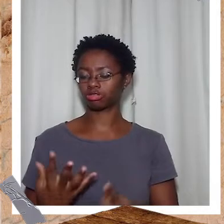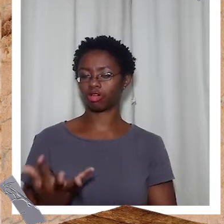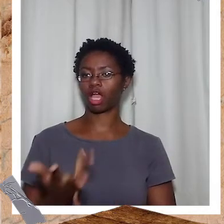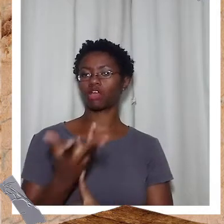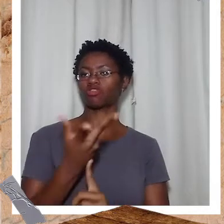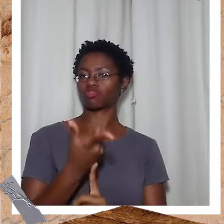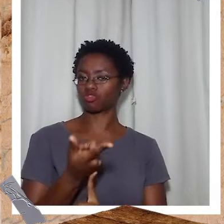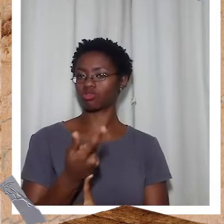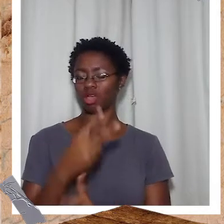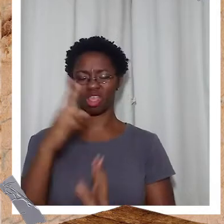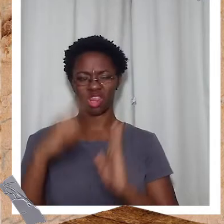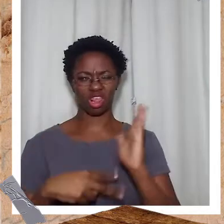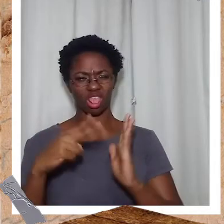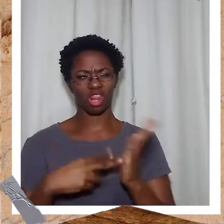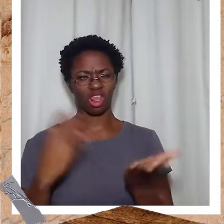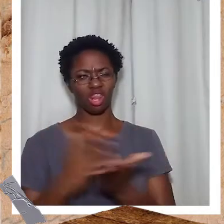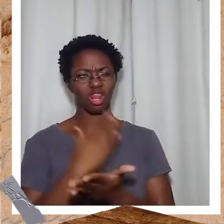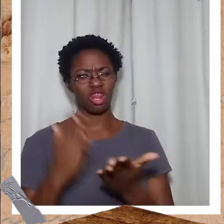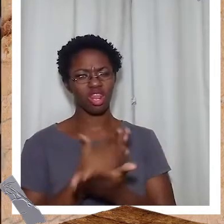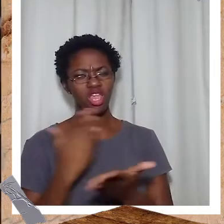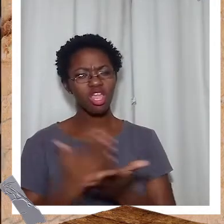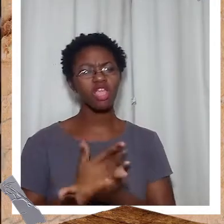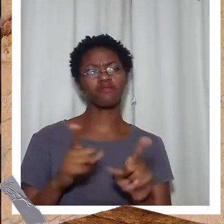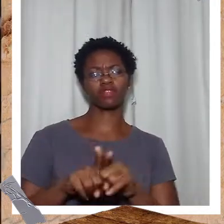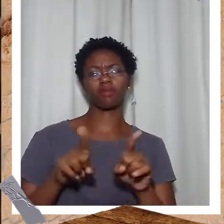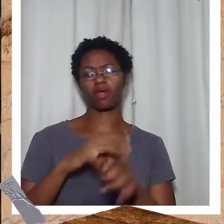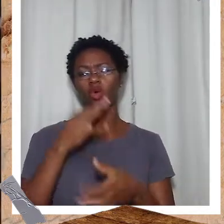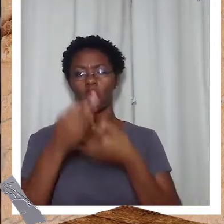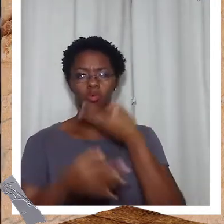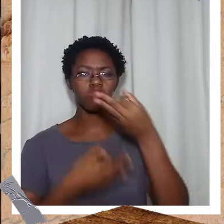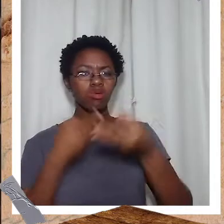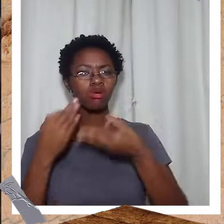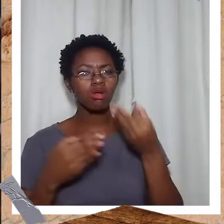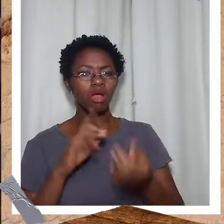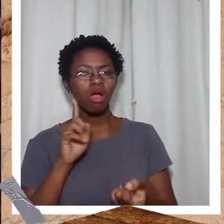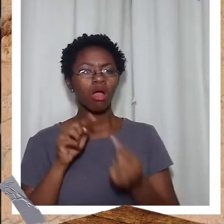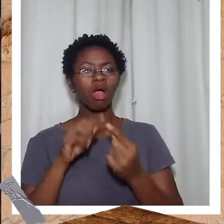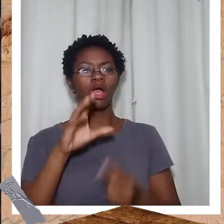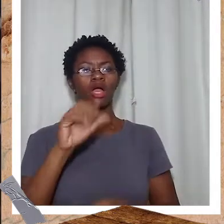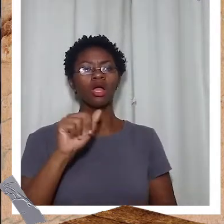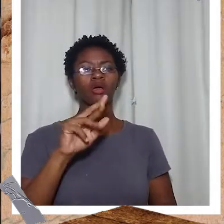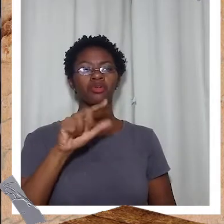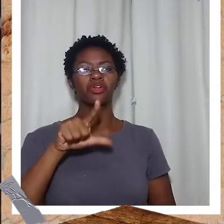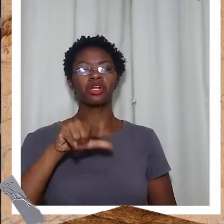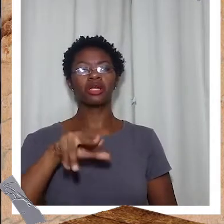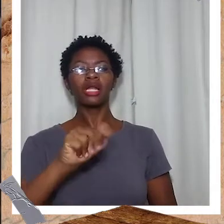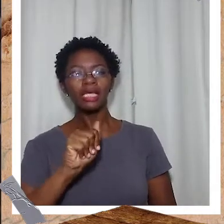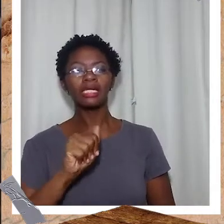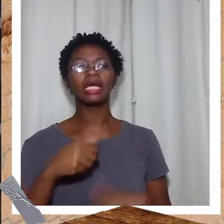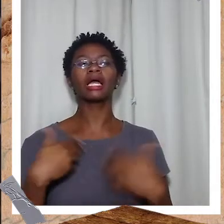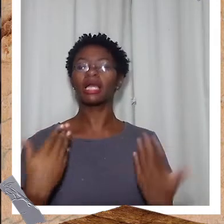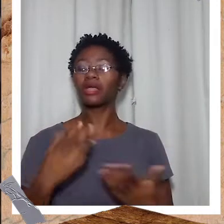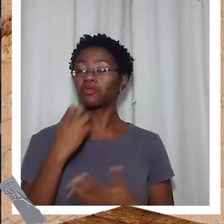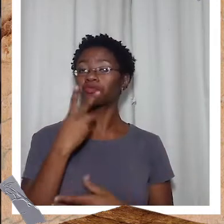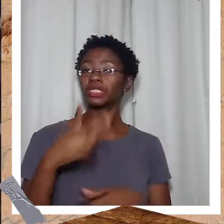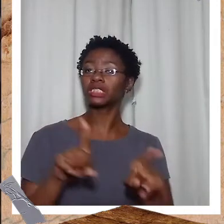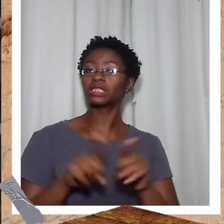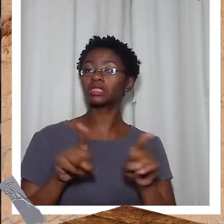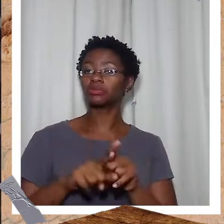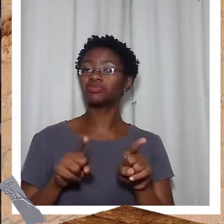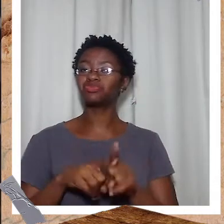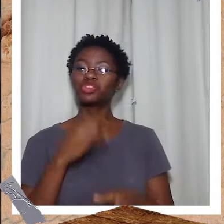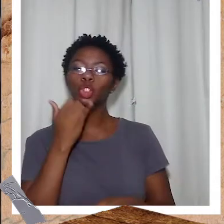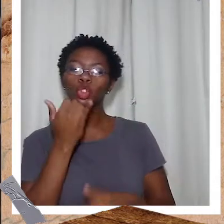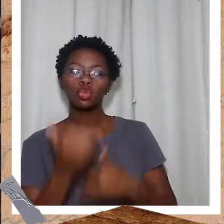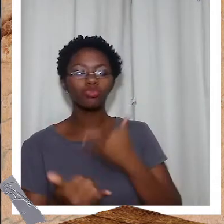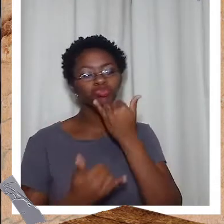lendo livros, orelhas, comentários sobre Carolina Maria de Jesus, muitas vezes eu vi